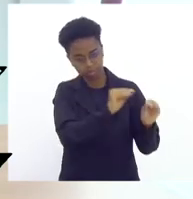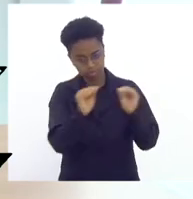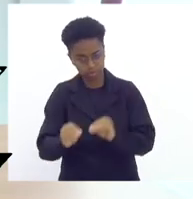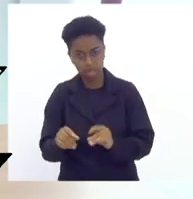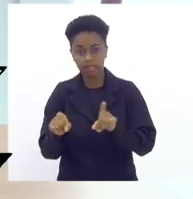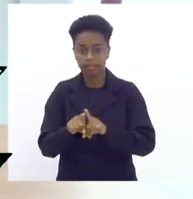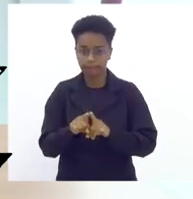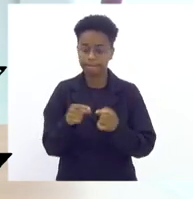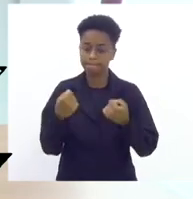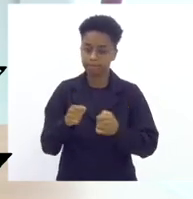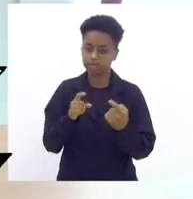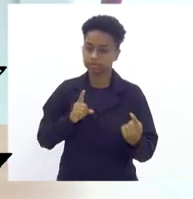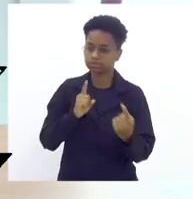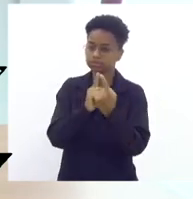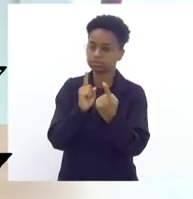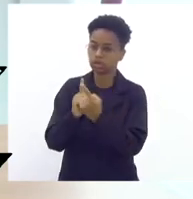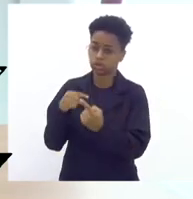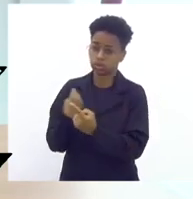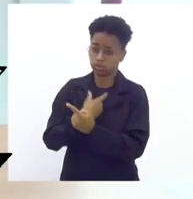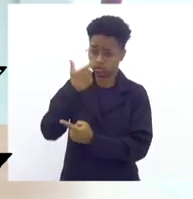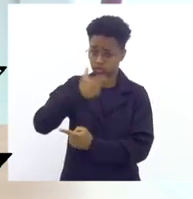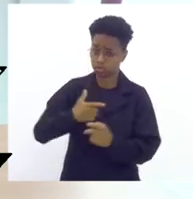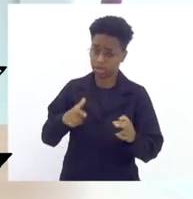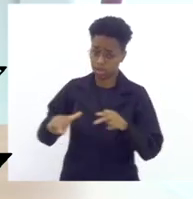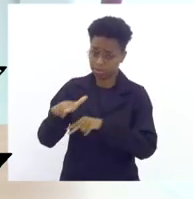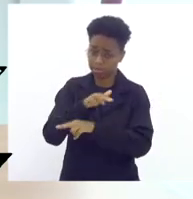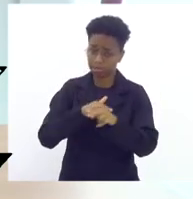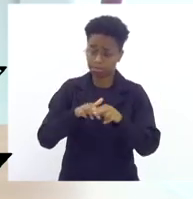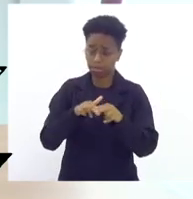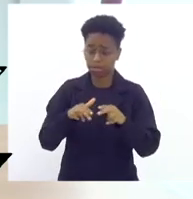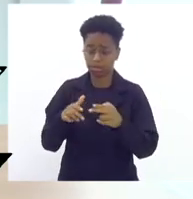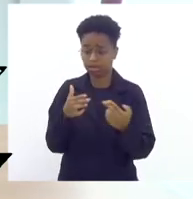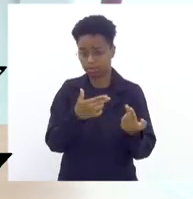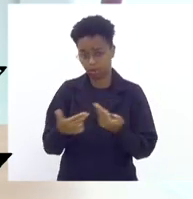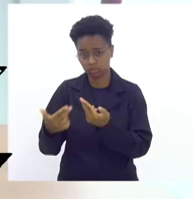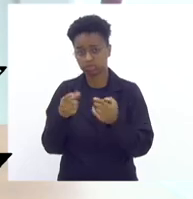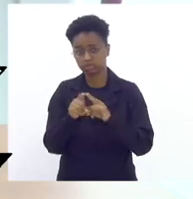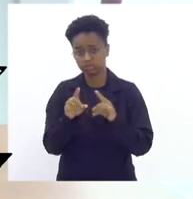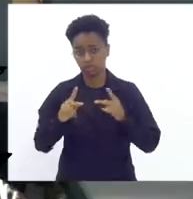com todos né como irmãos Muito obrigado